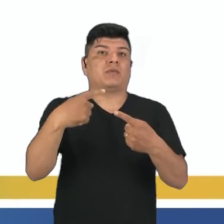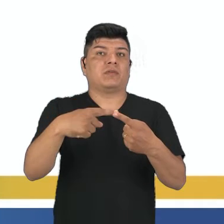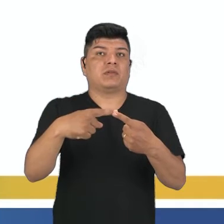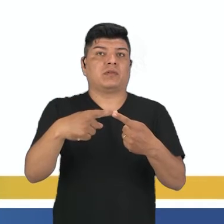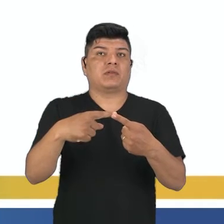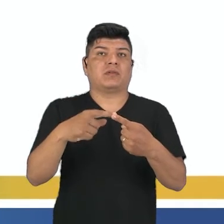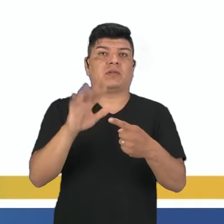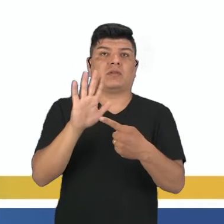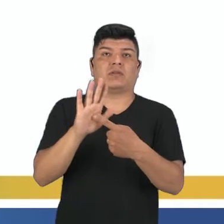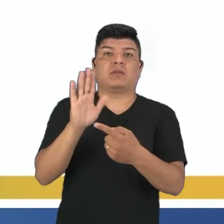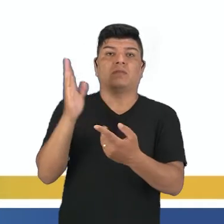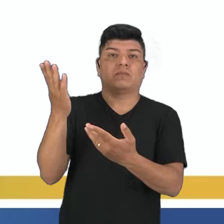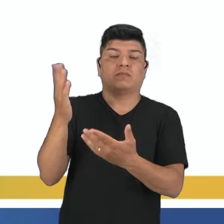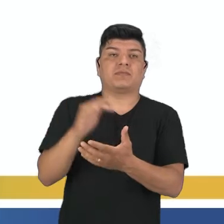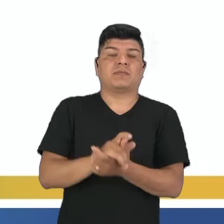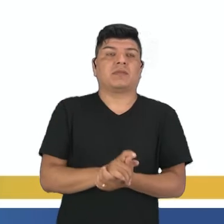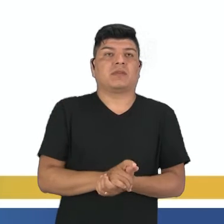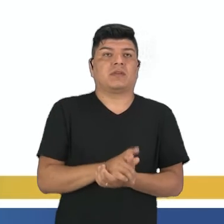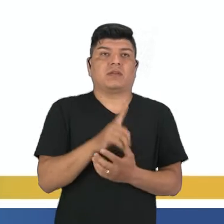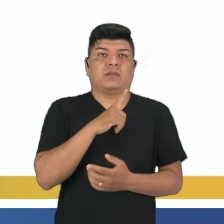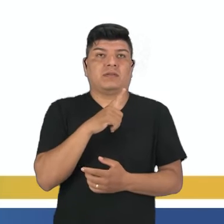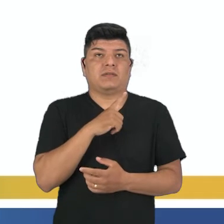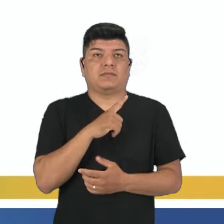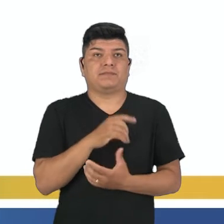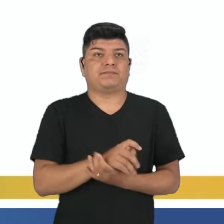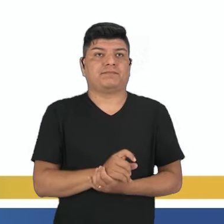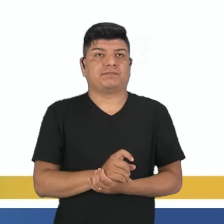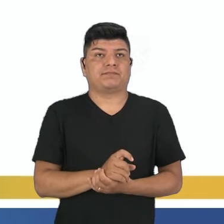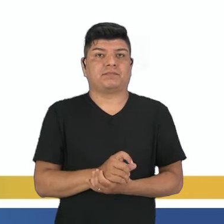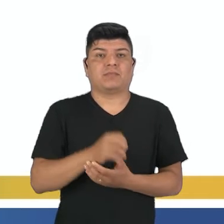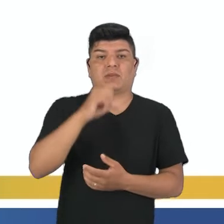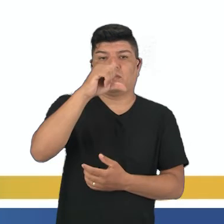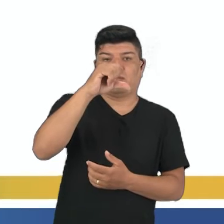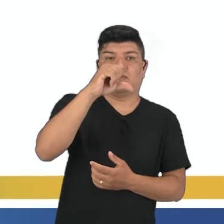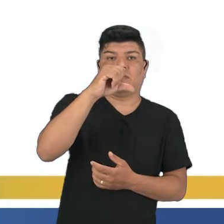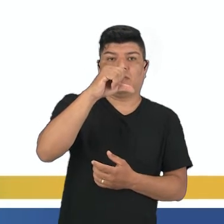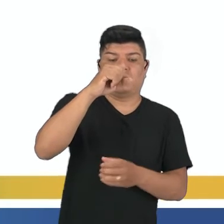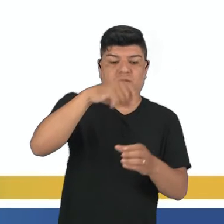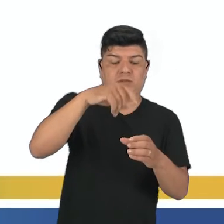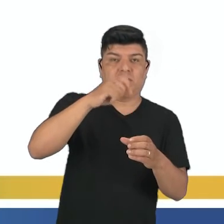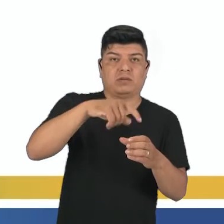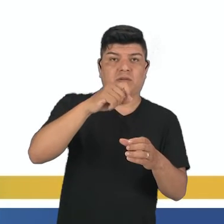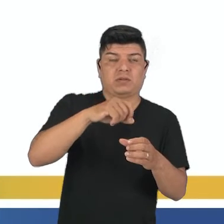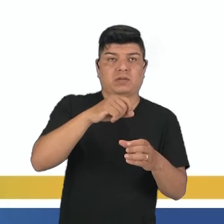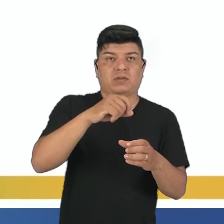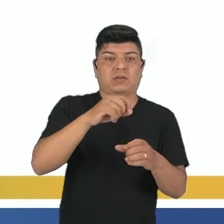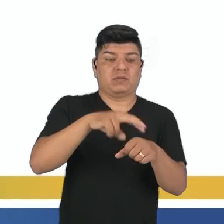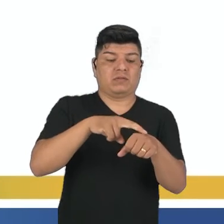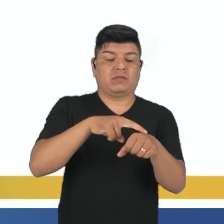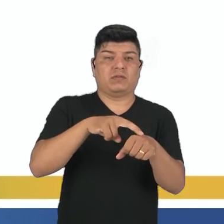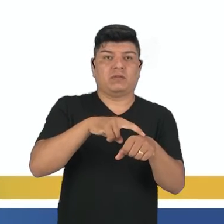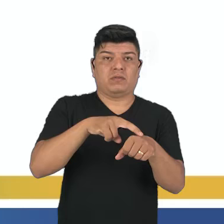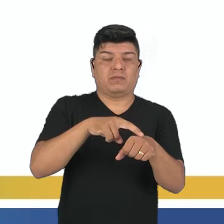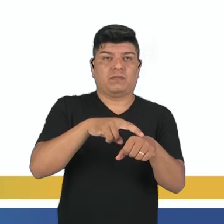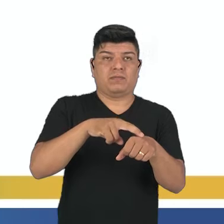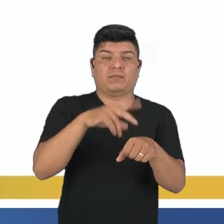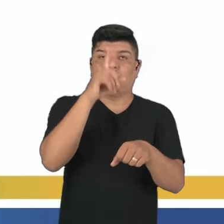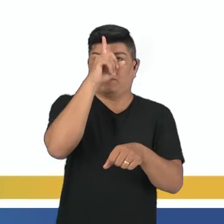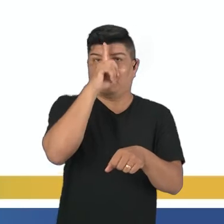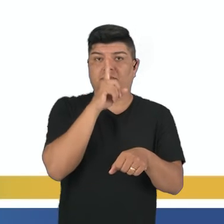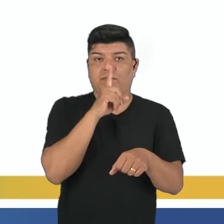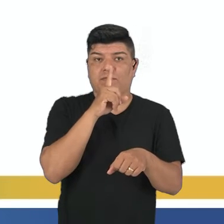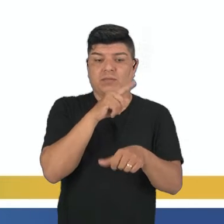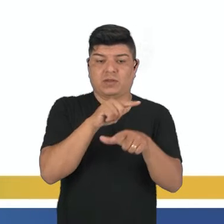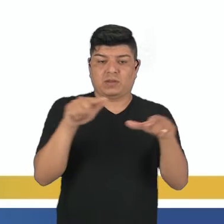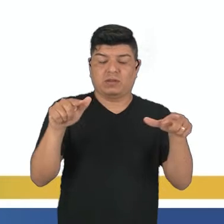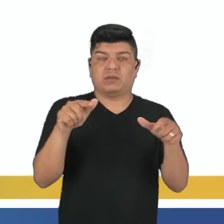essa proporção fenotípica? Porque ele obteve 9 tipos de semente verde, amarela